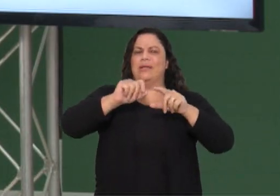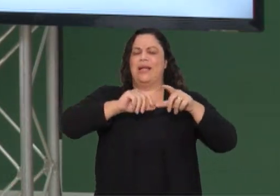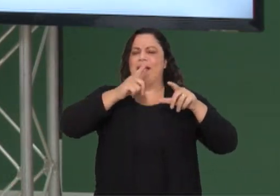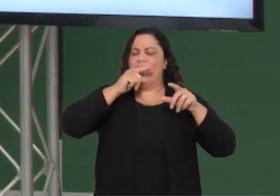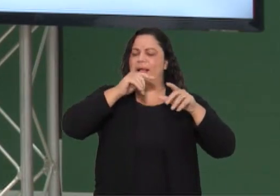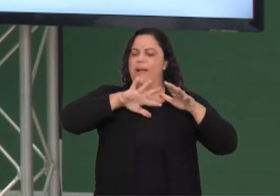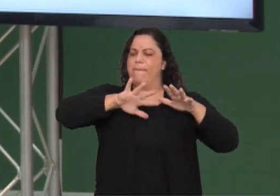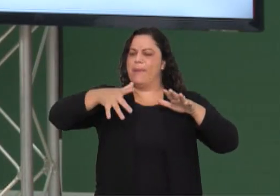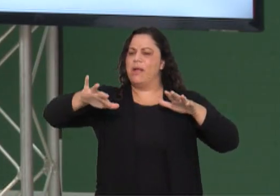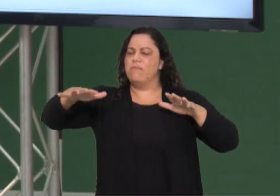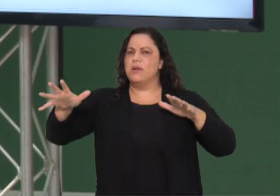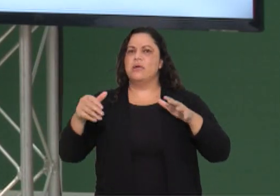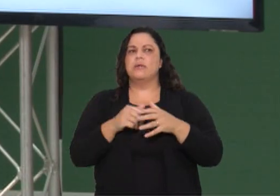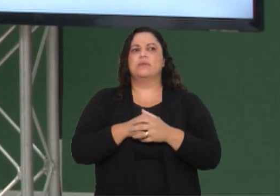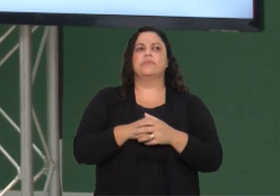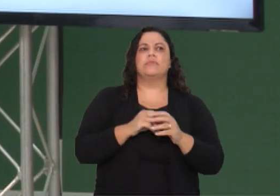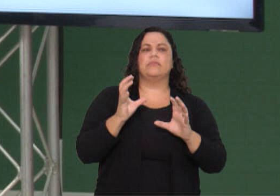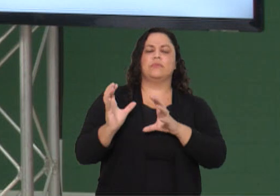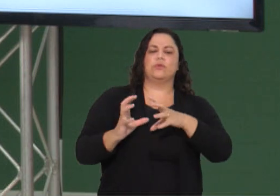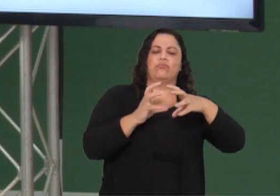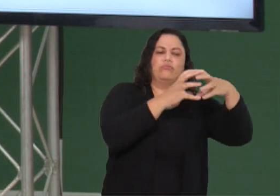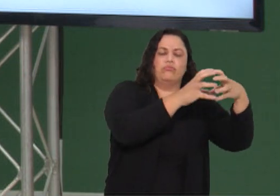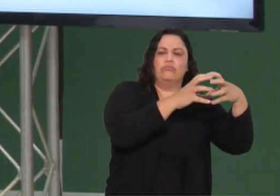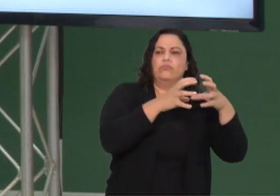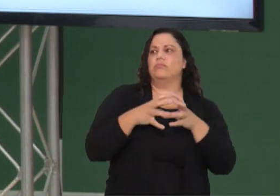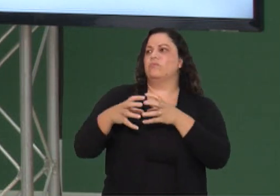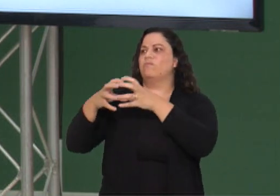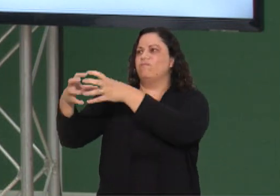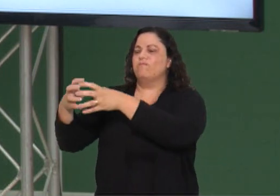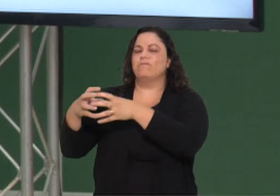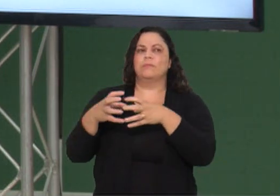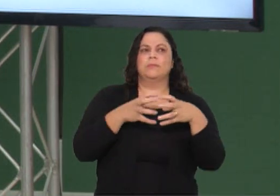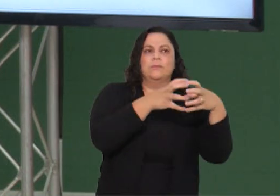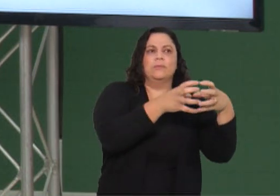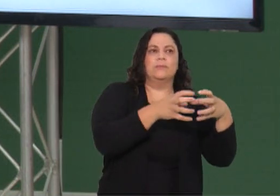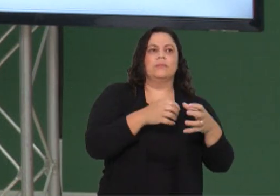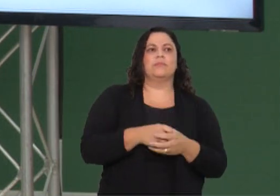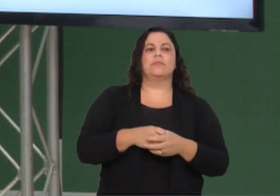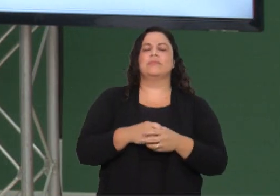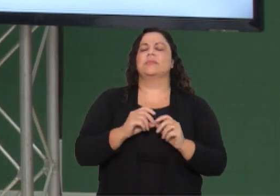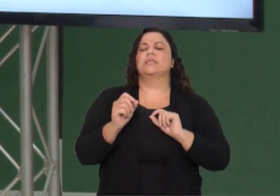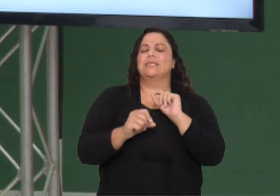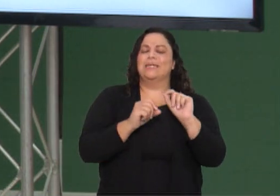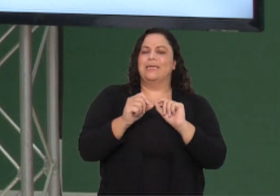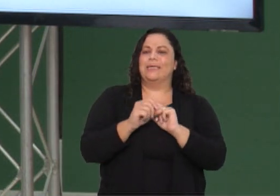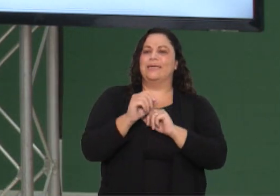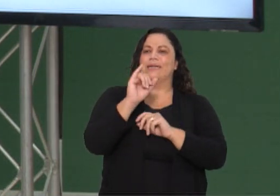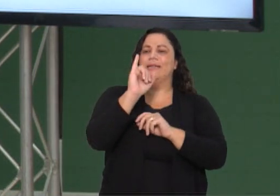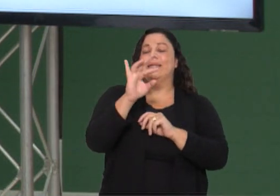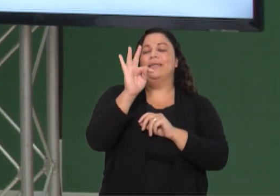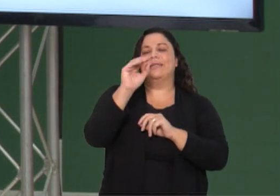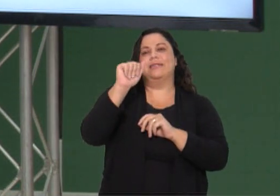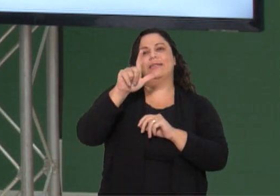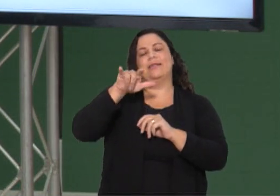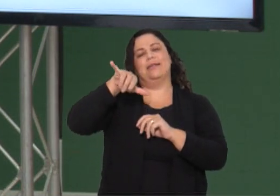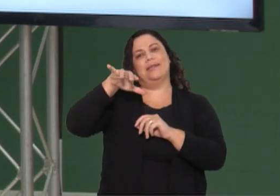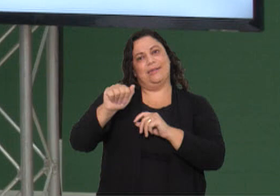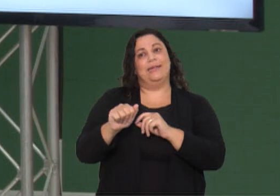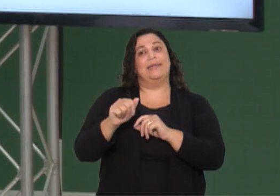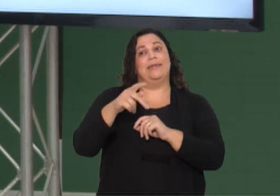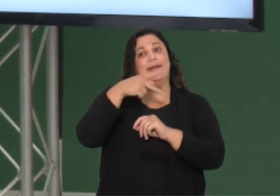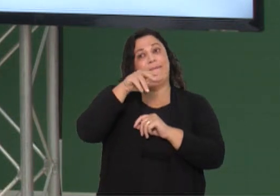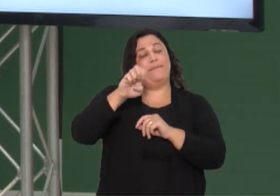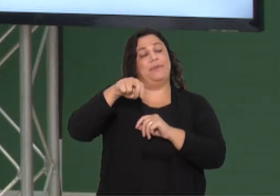essa migração, vão para outras regiões, Península Itálica, Siracusa, próximo a